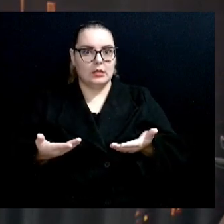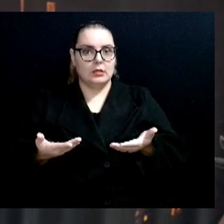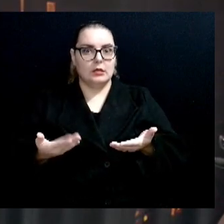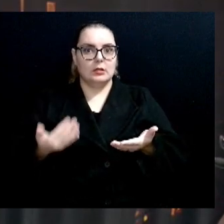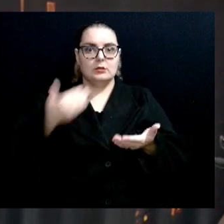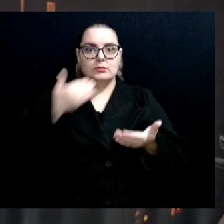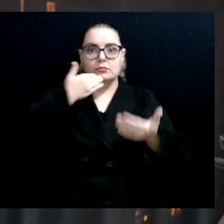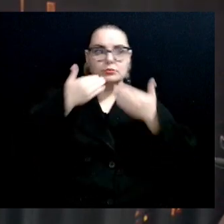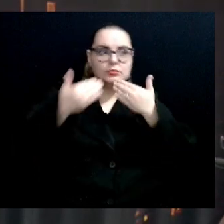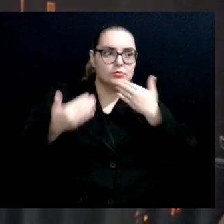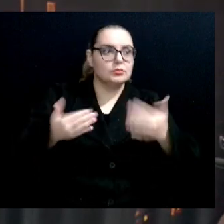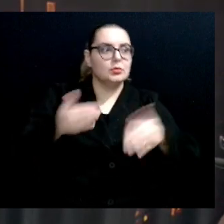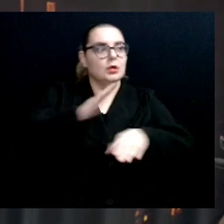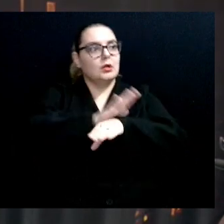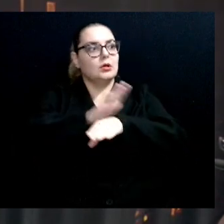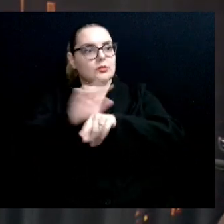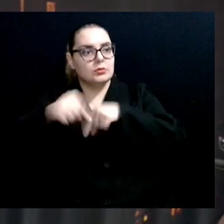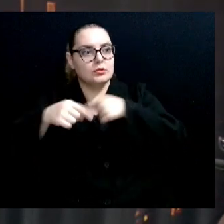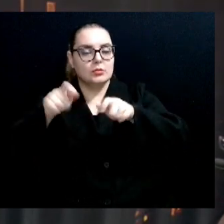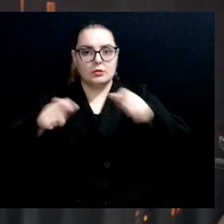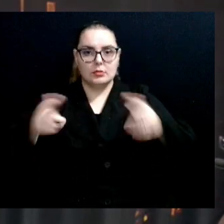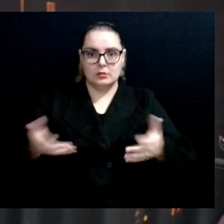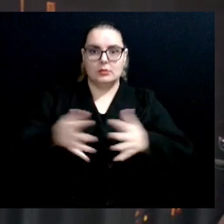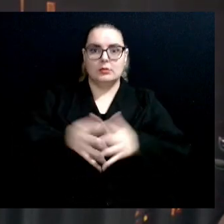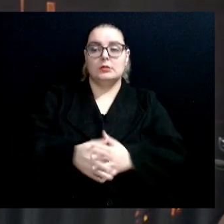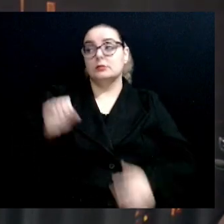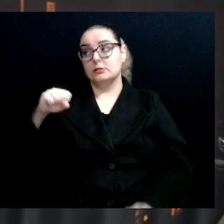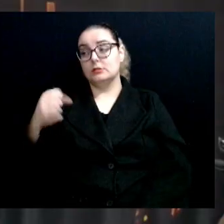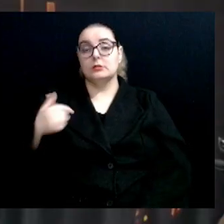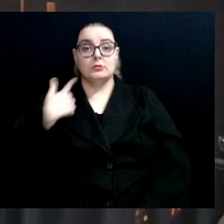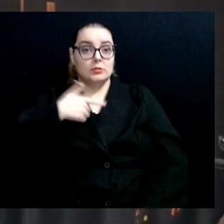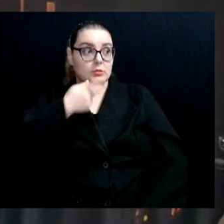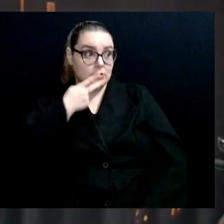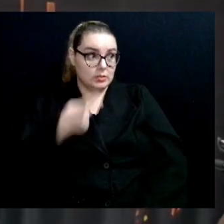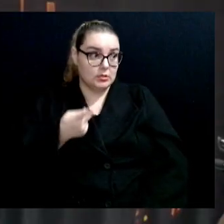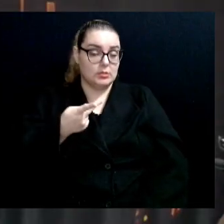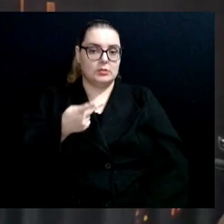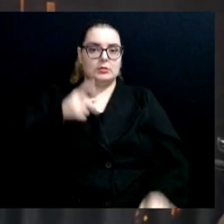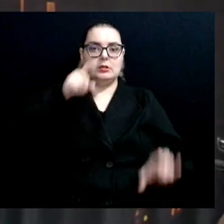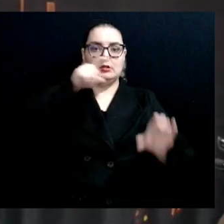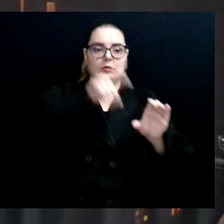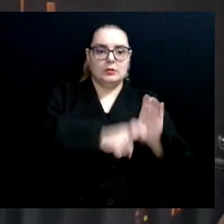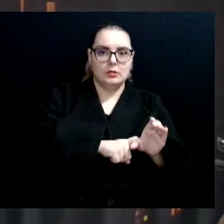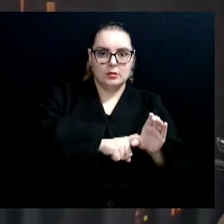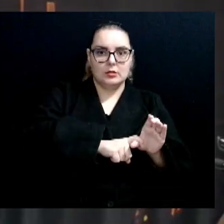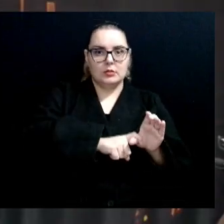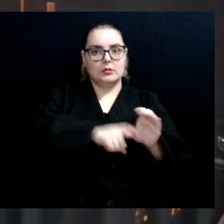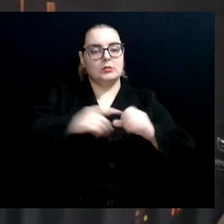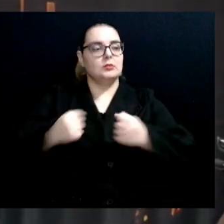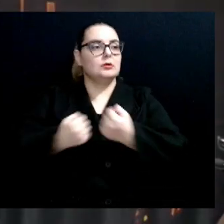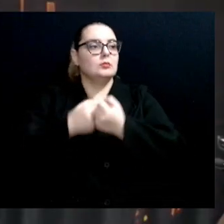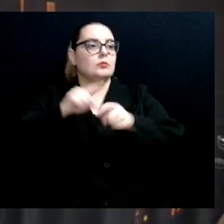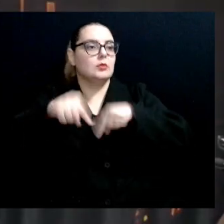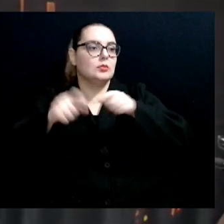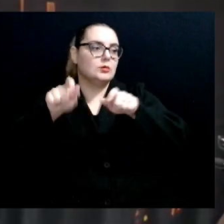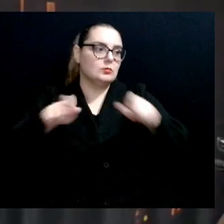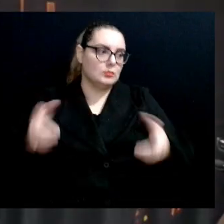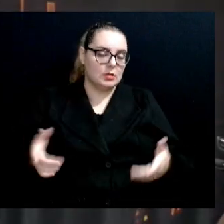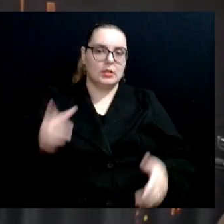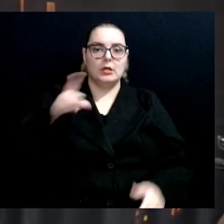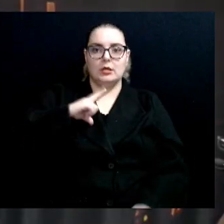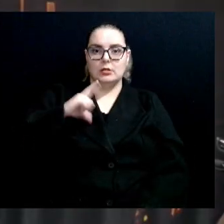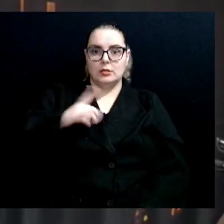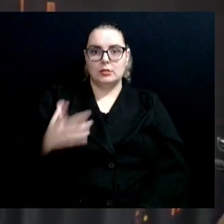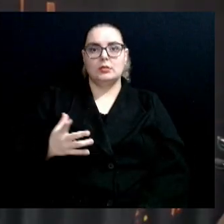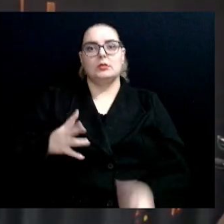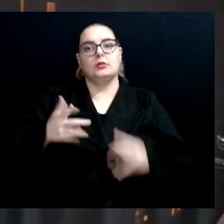outras pessoas, né? Como a gente falou, então ela fica dependente do suporte de outras pessoas, e aí existe toda uma